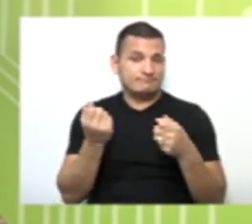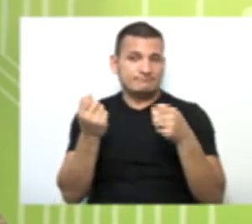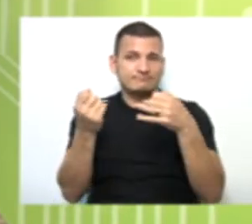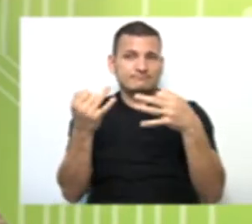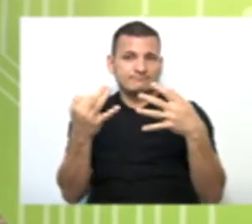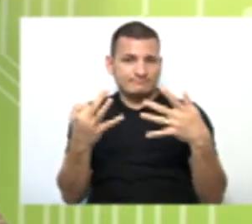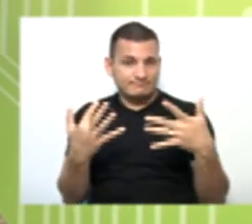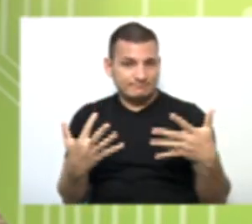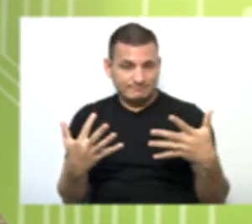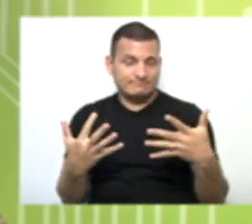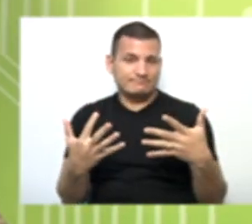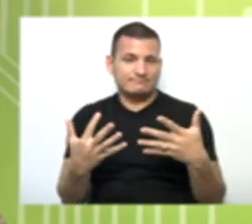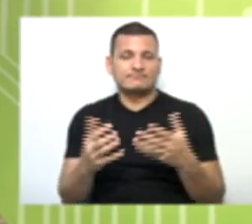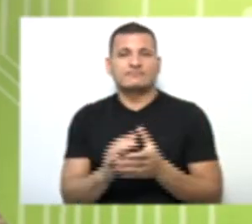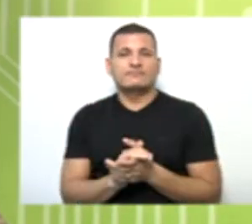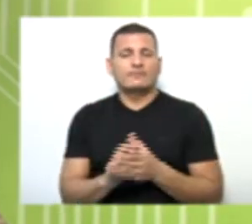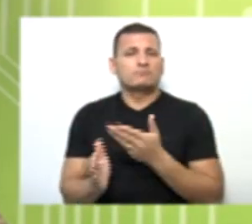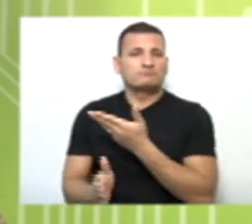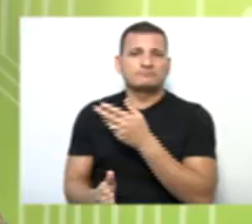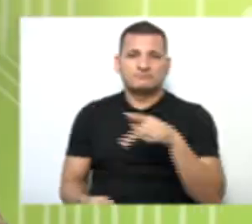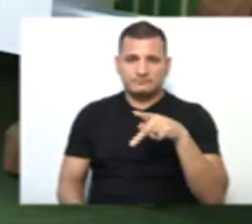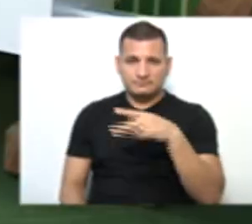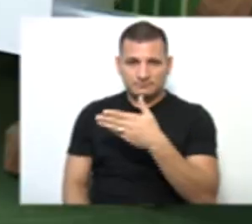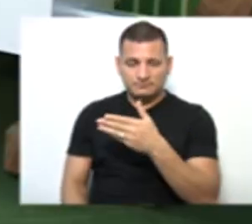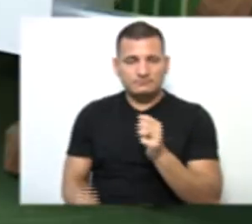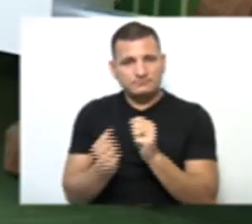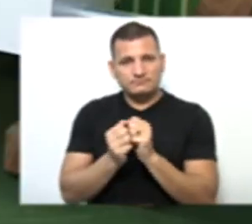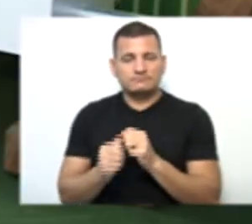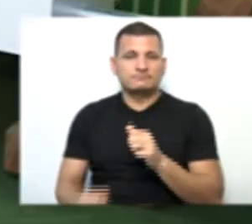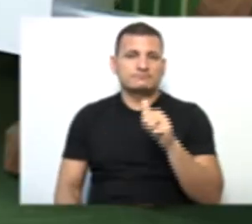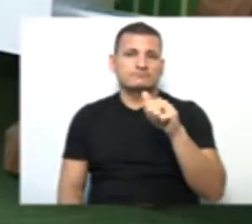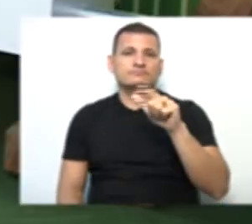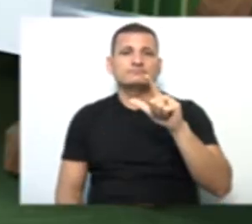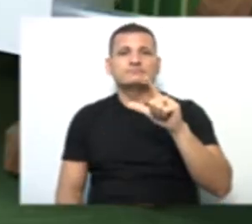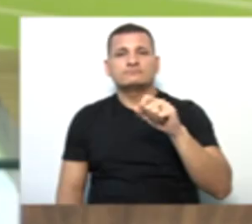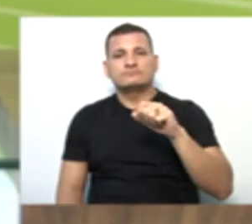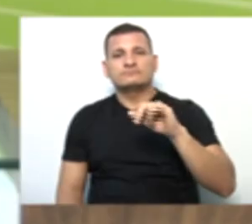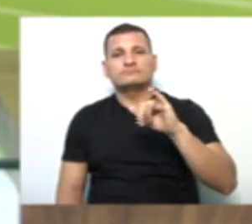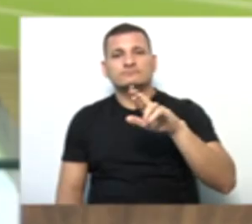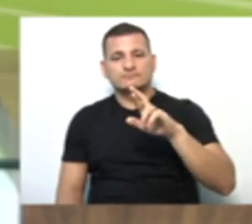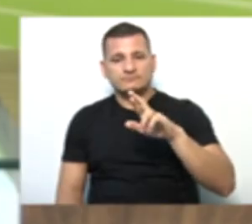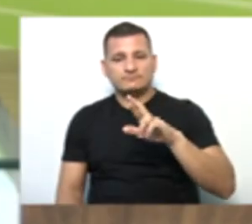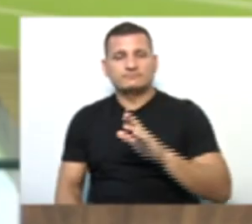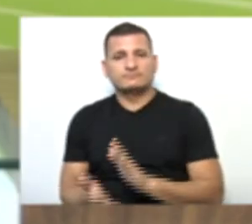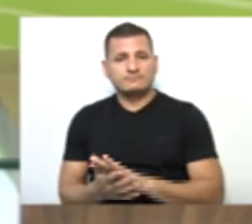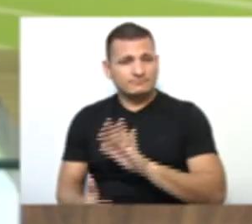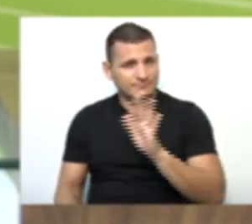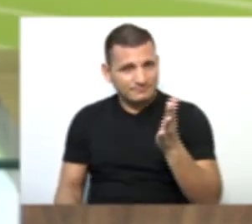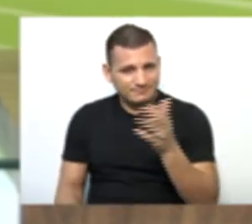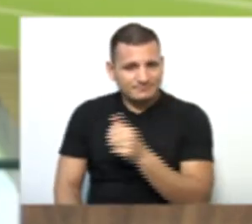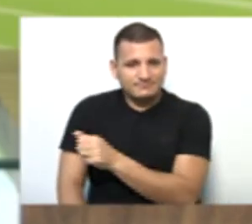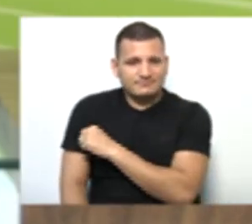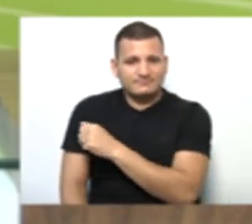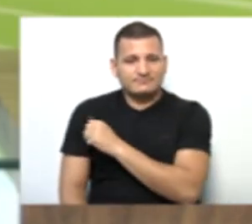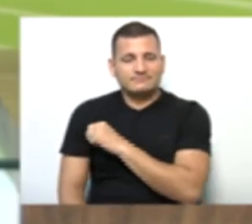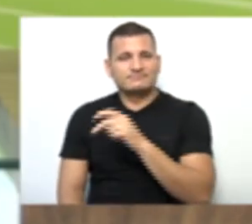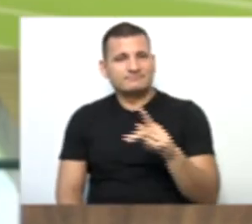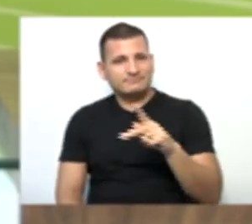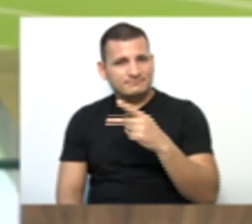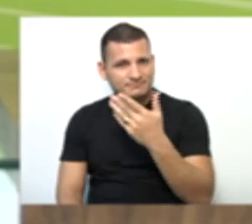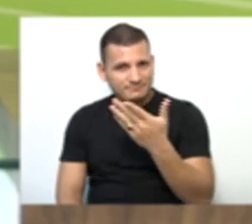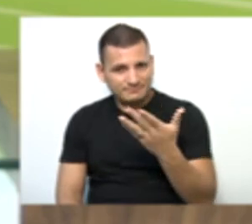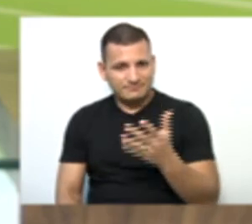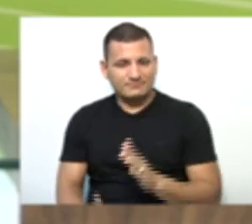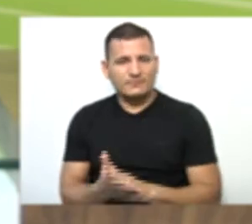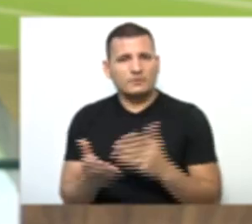da contabilidade. Está conosco hoje o professor Aloir. Olá, queridos alunos e professores. Estamos mais uma vez aqui